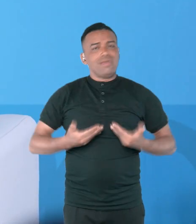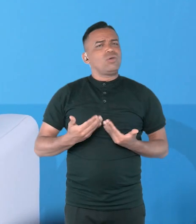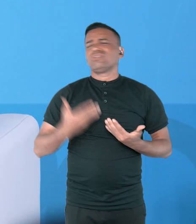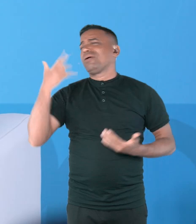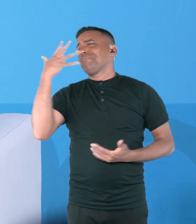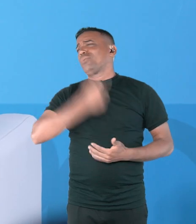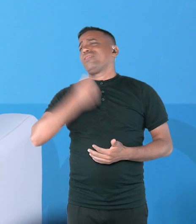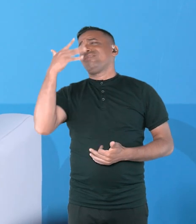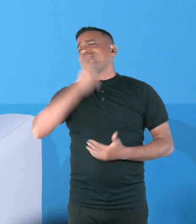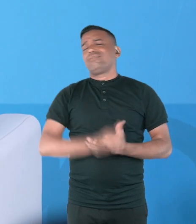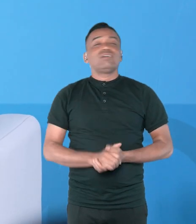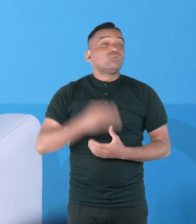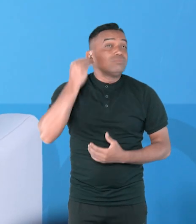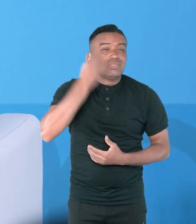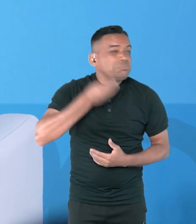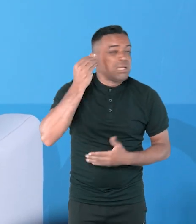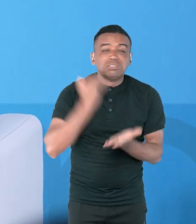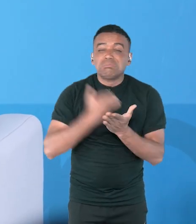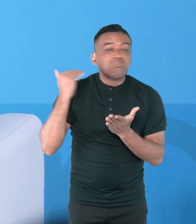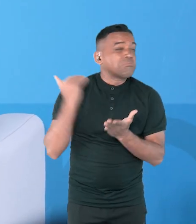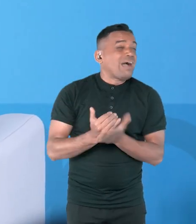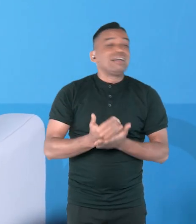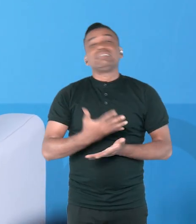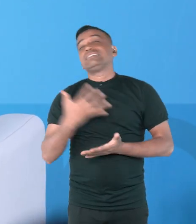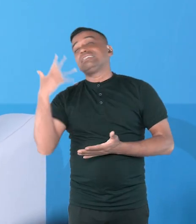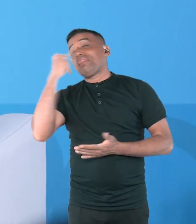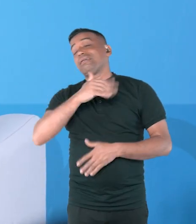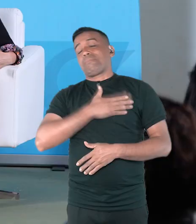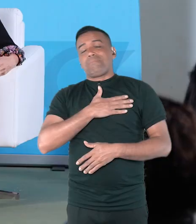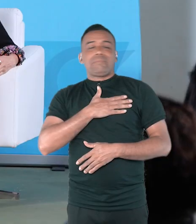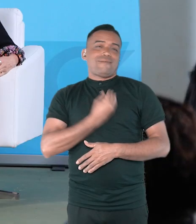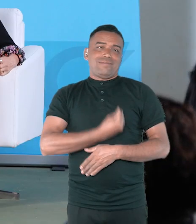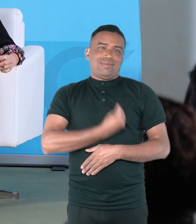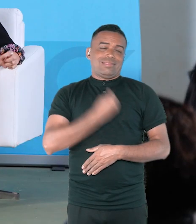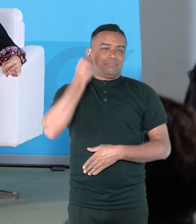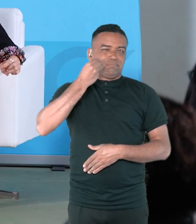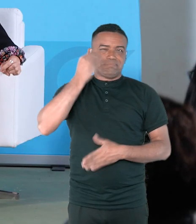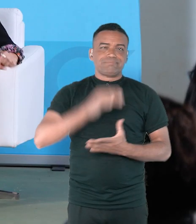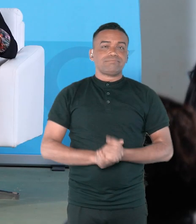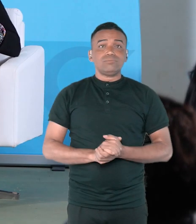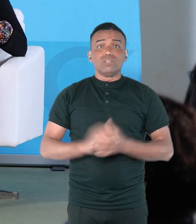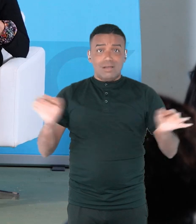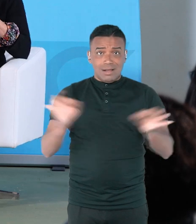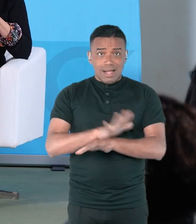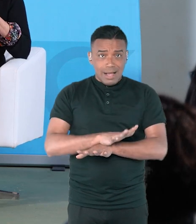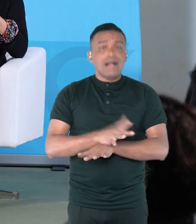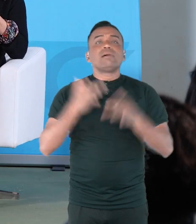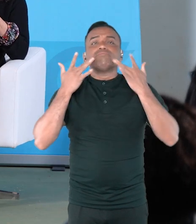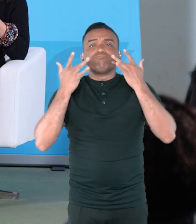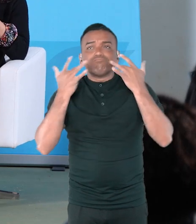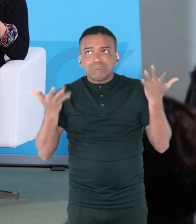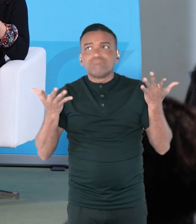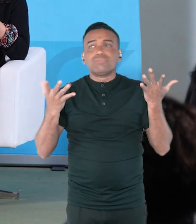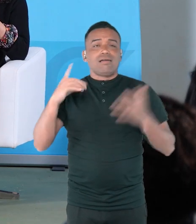muito bonito, uma experiência, talvez a experiência mais linda da minha vida. E o que aconteceu com essa peça? Acaba a